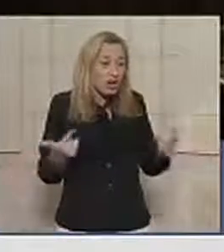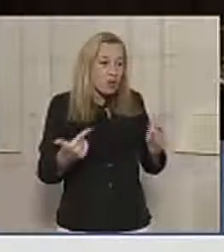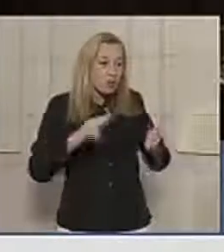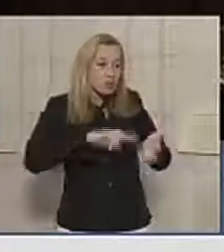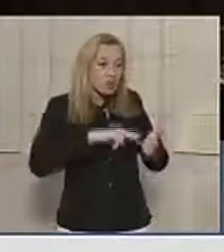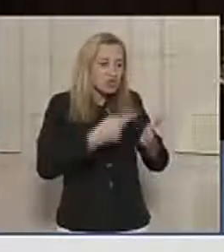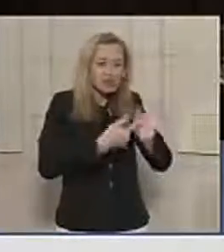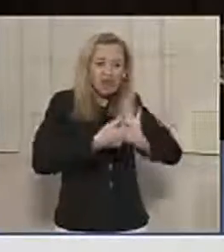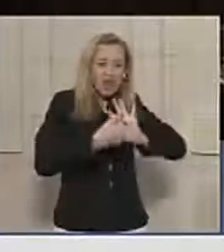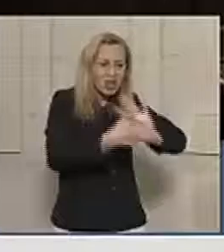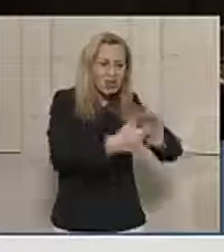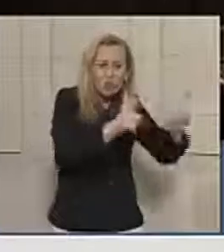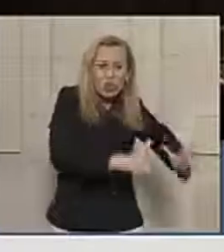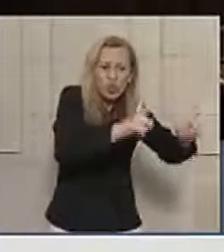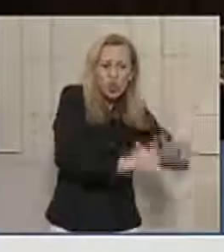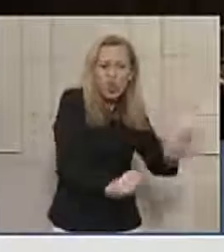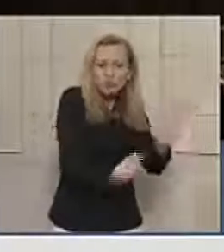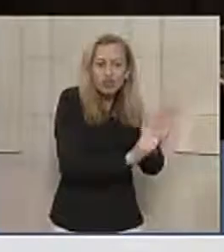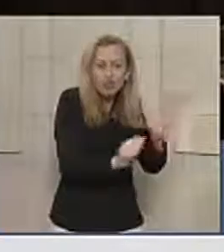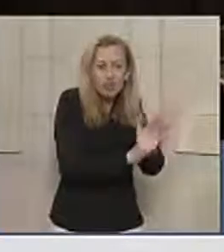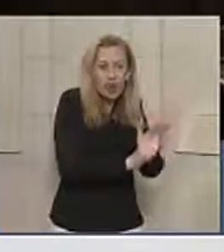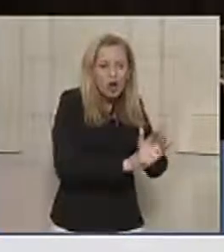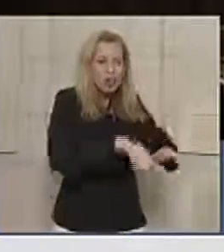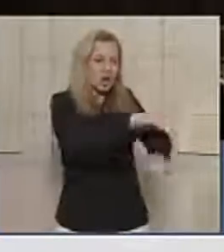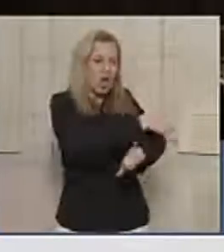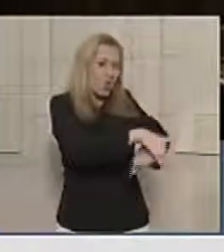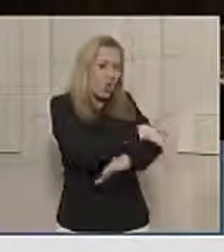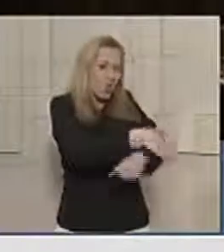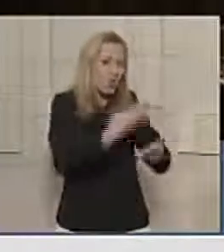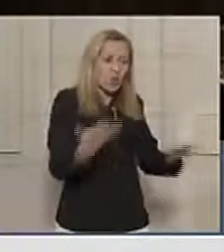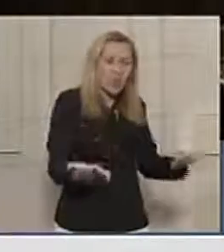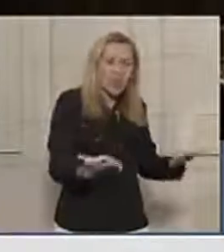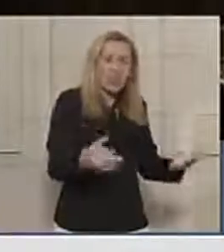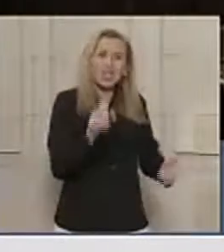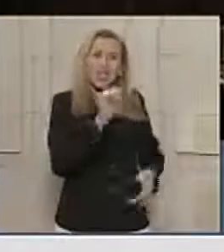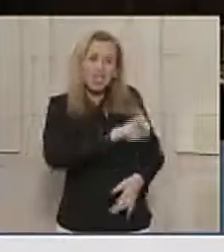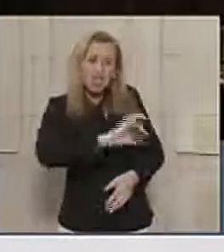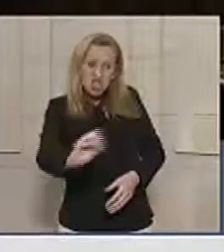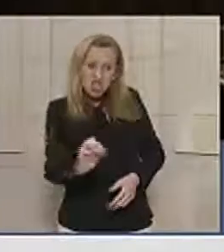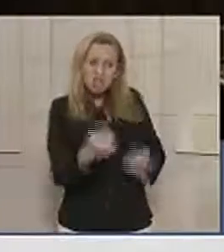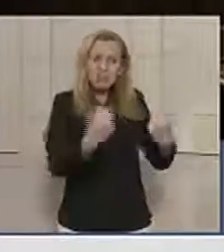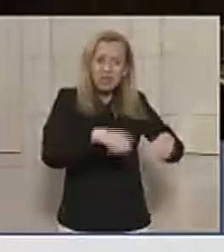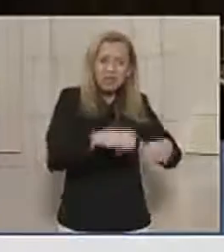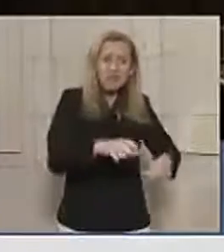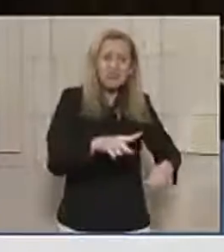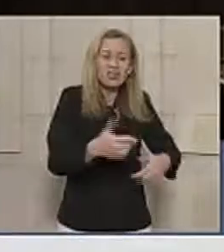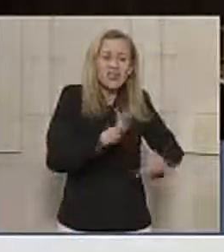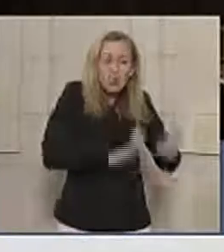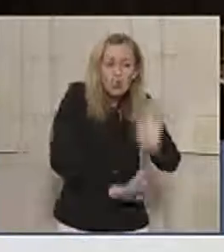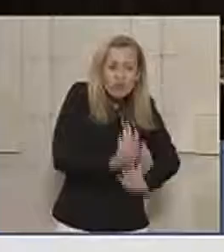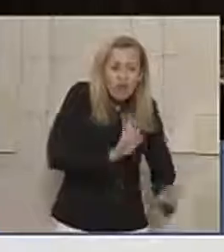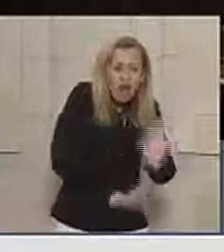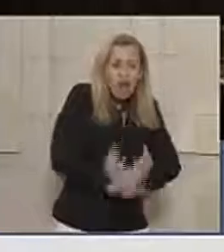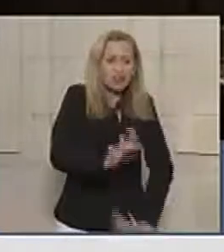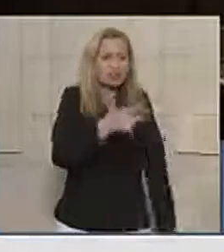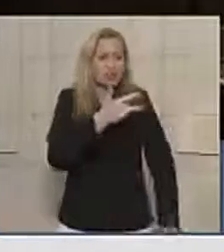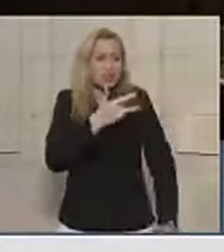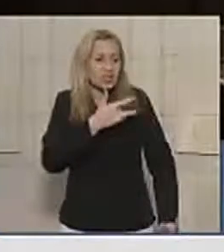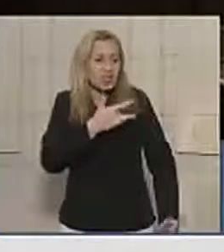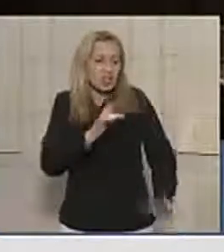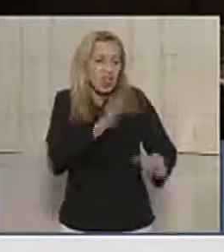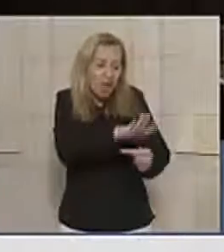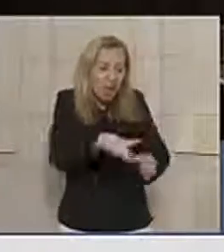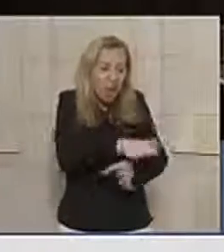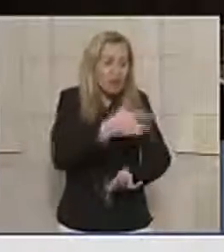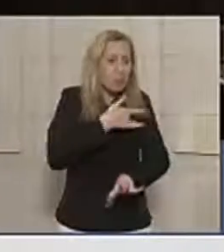na Cracolândia, na população de rua, e isso tem que ser tratado como questão de saúde pública, seja